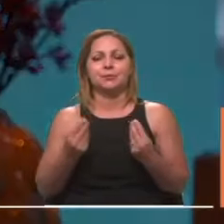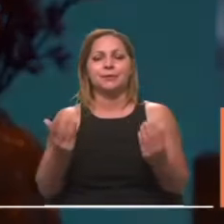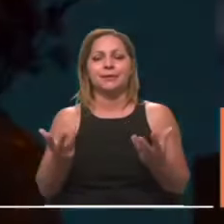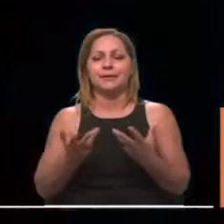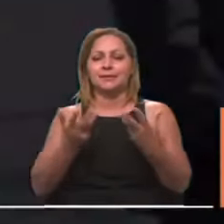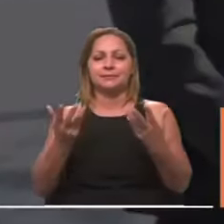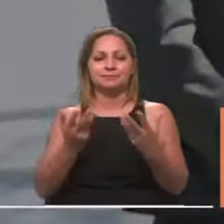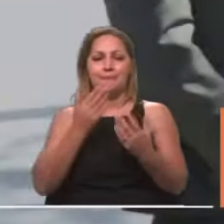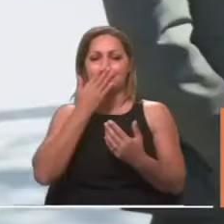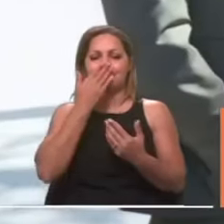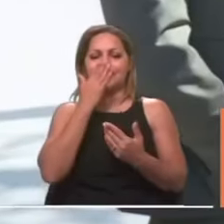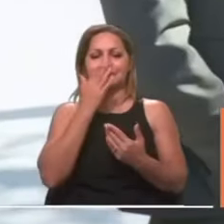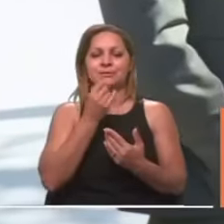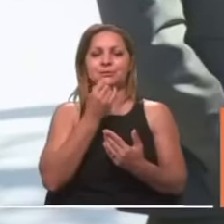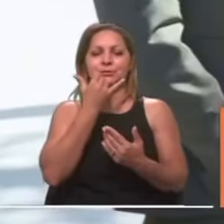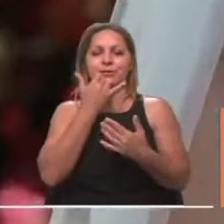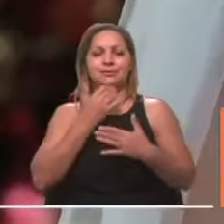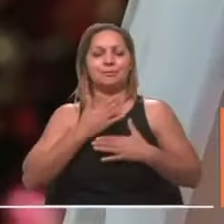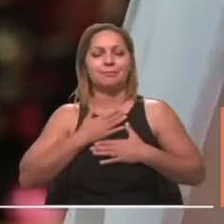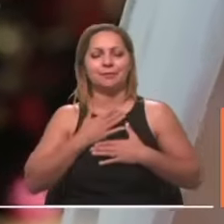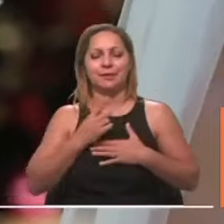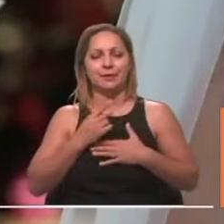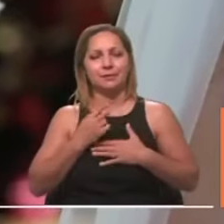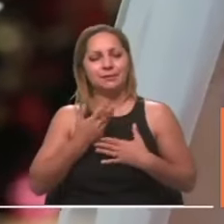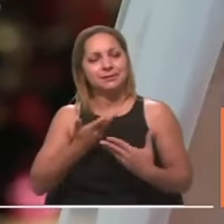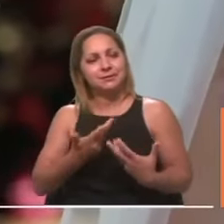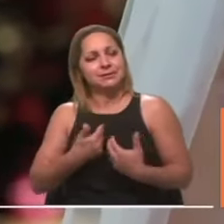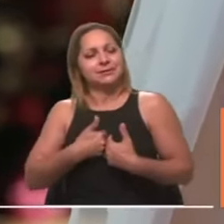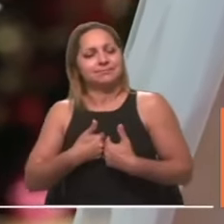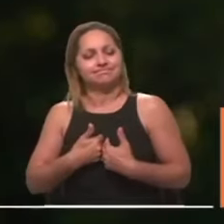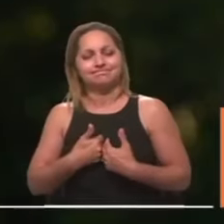Parecia que o sorriso não era para mim, não senti isso. E